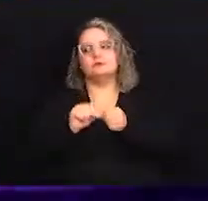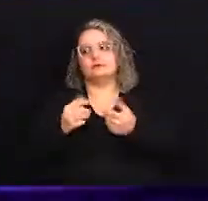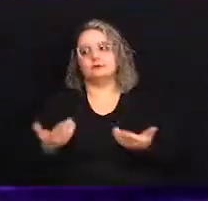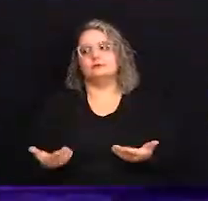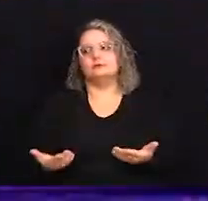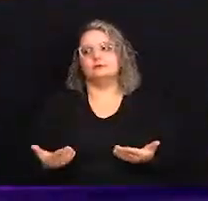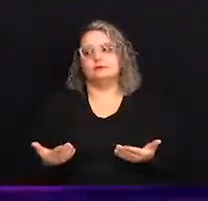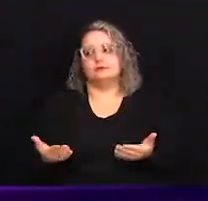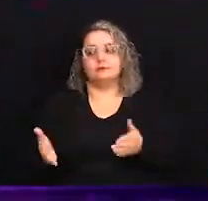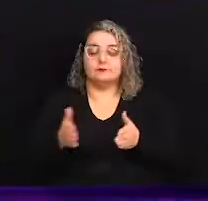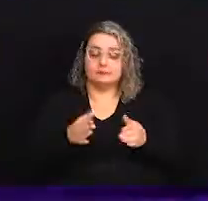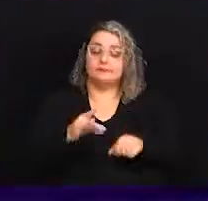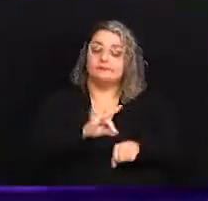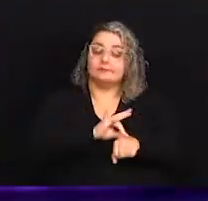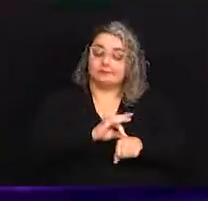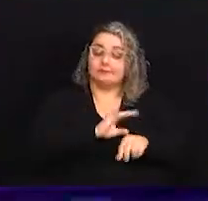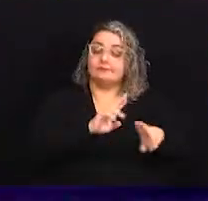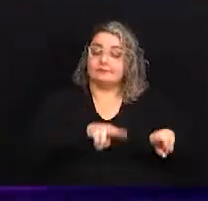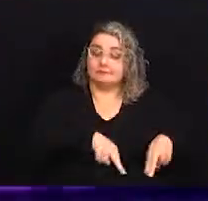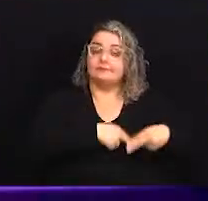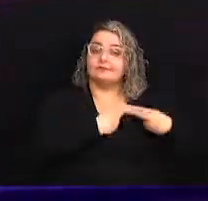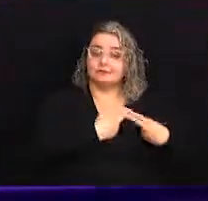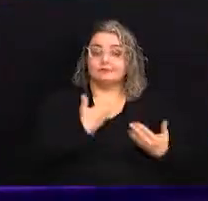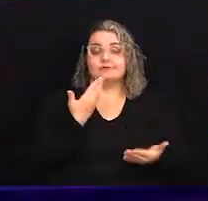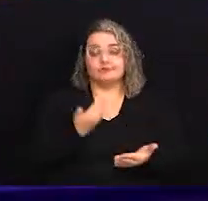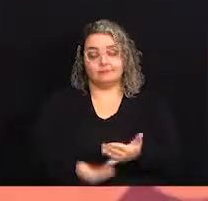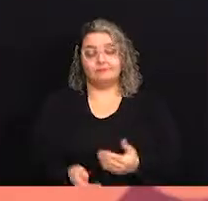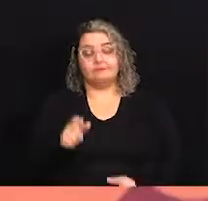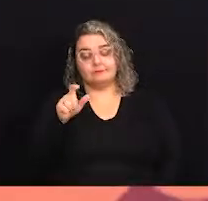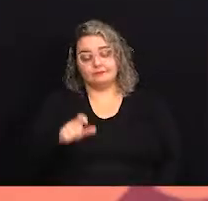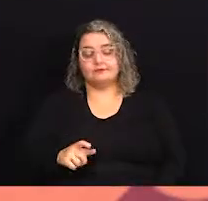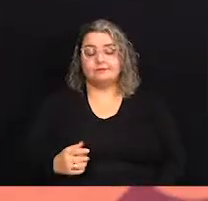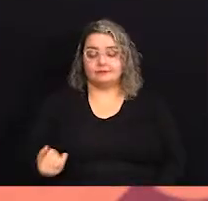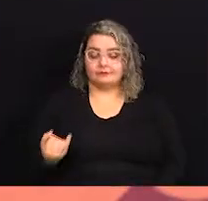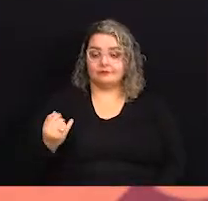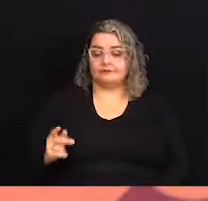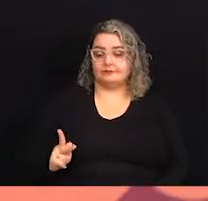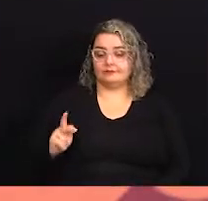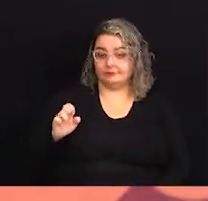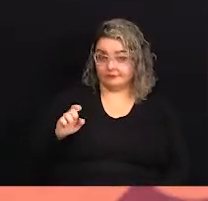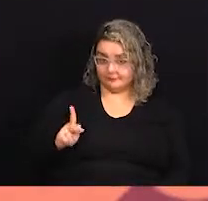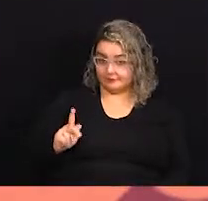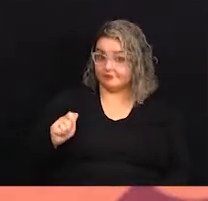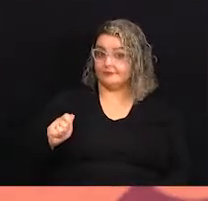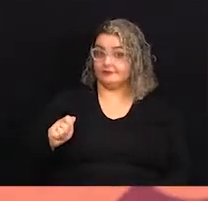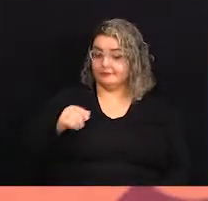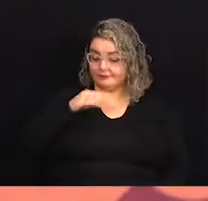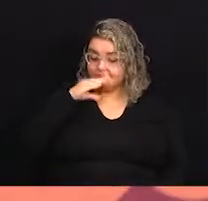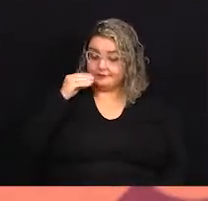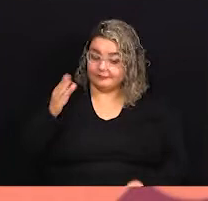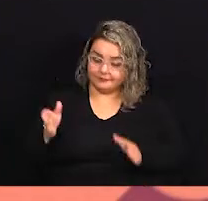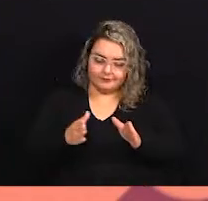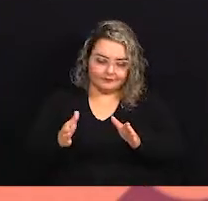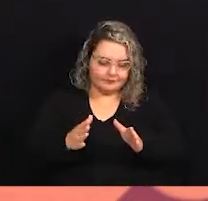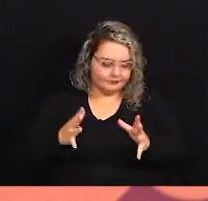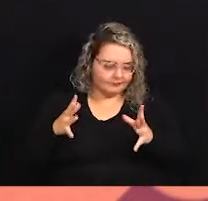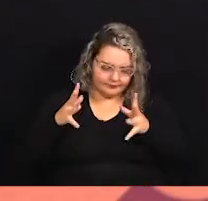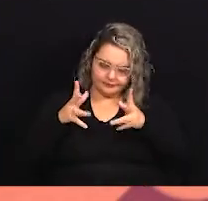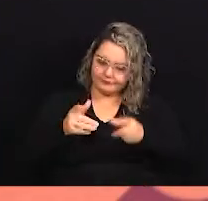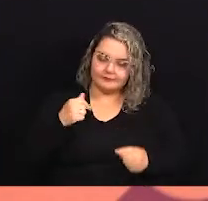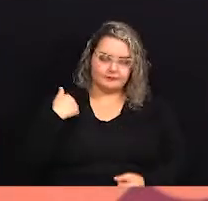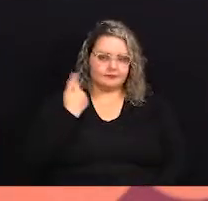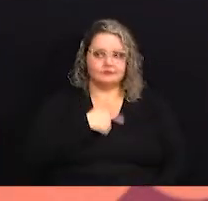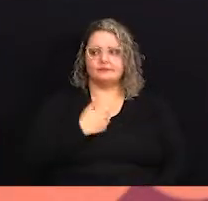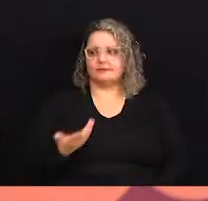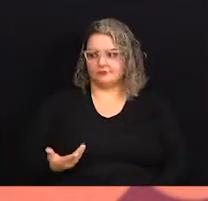faz nesse momento de luto, no momento que a gente perde alguém, assim. Queca, a adolescência já é um período, né, para todos